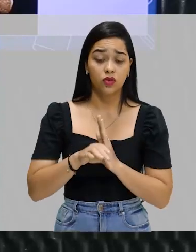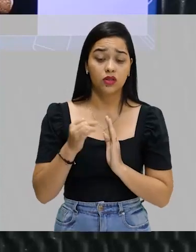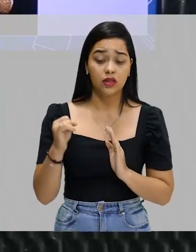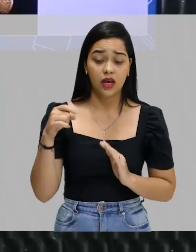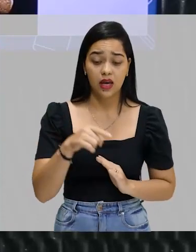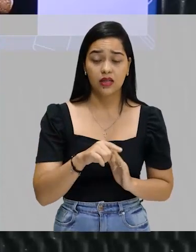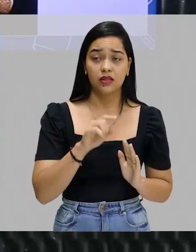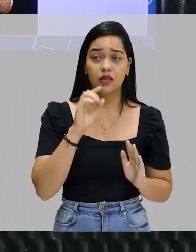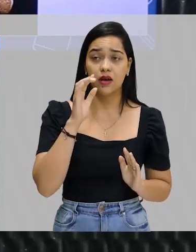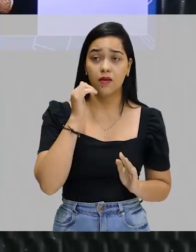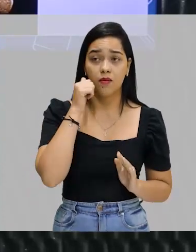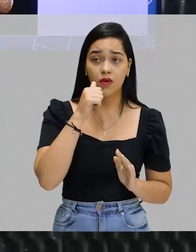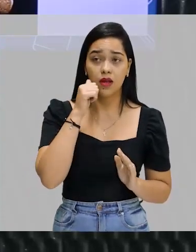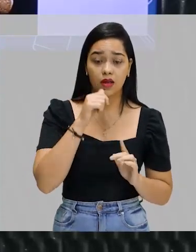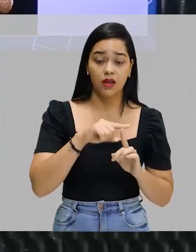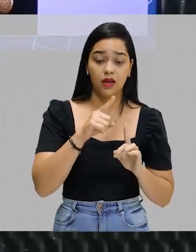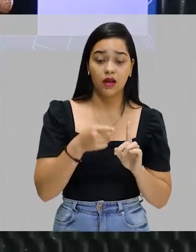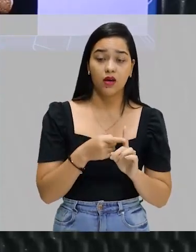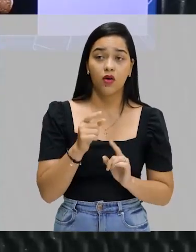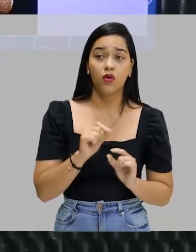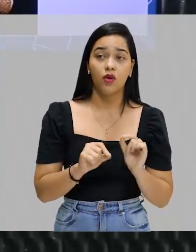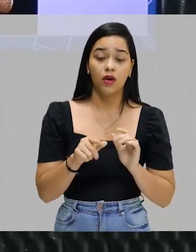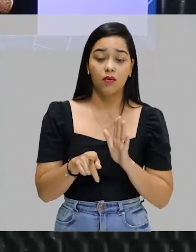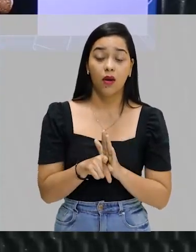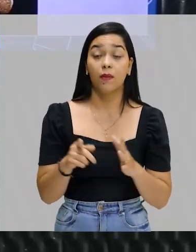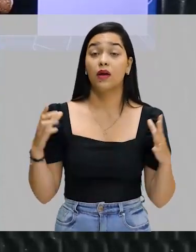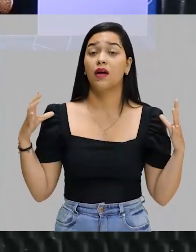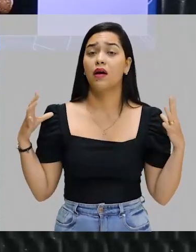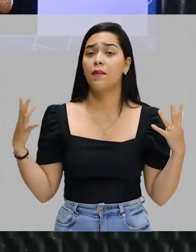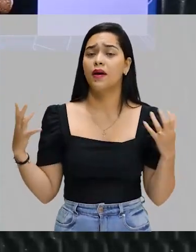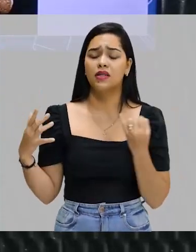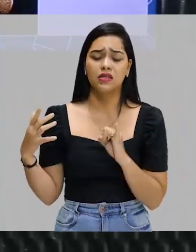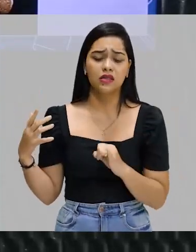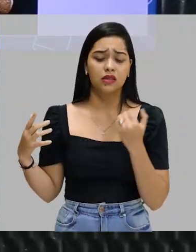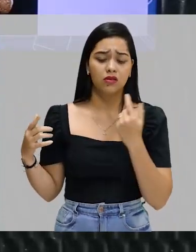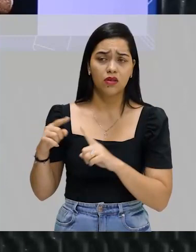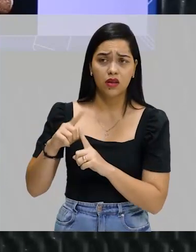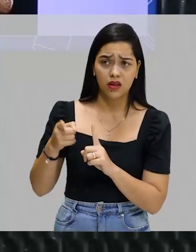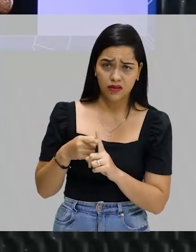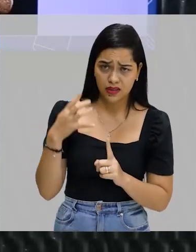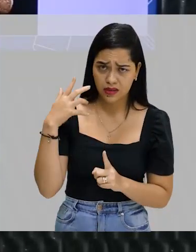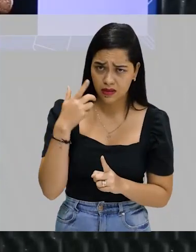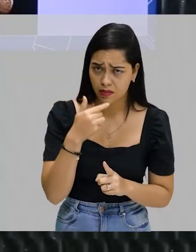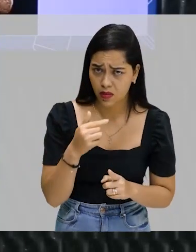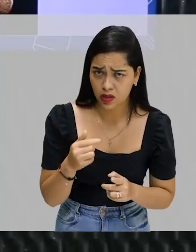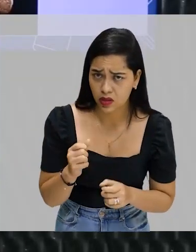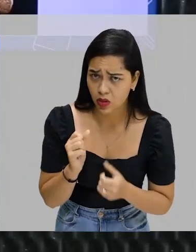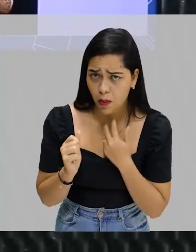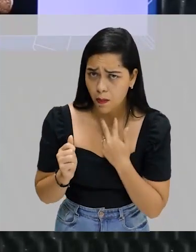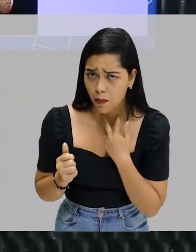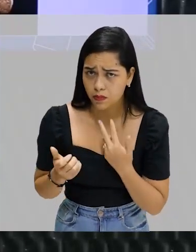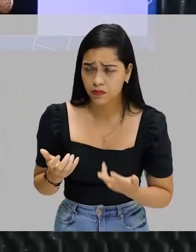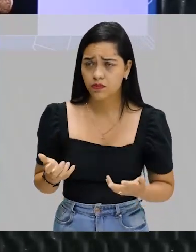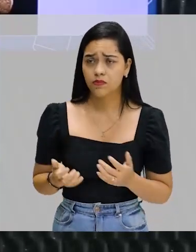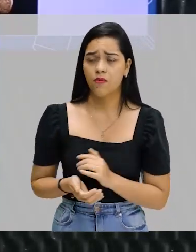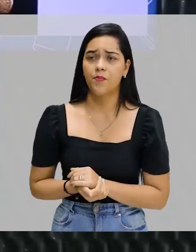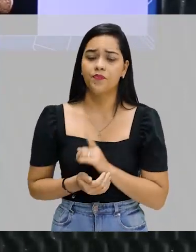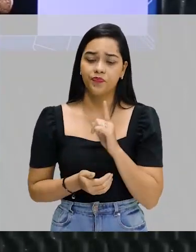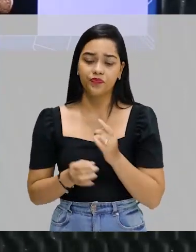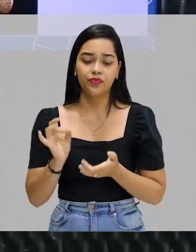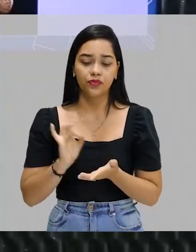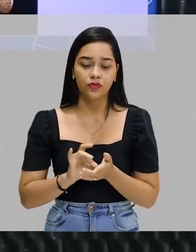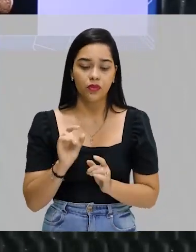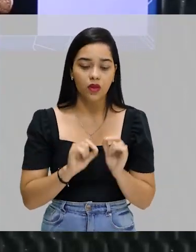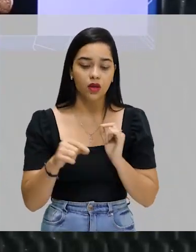grávida, ela é bela num sentido literalmente angelical. Mas se ela não estiver, ela vai deixar de ser bela? Peraí. Então é o fato de ela